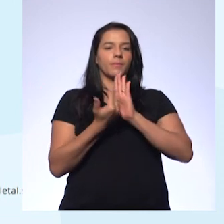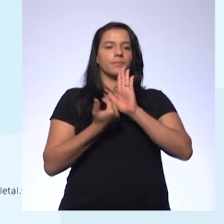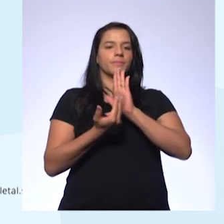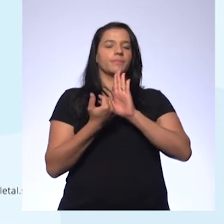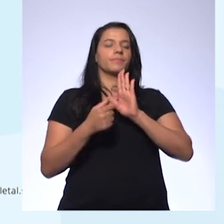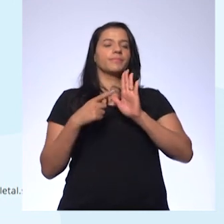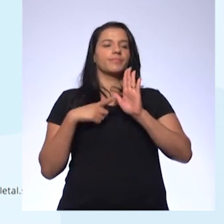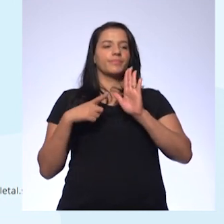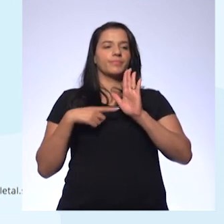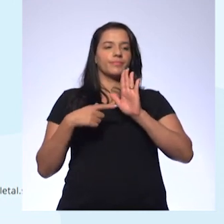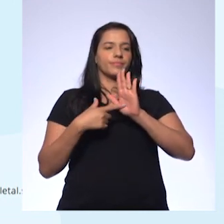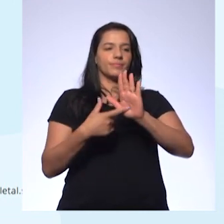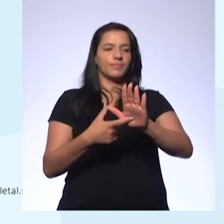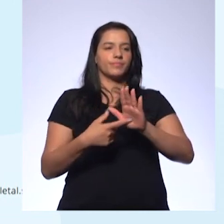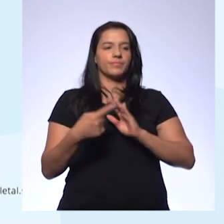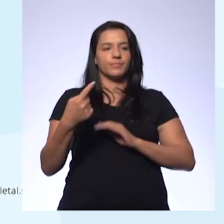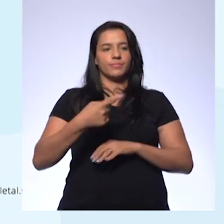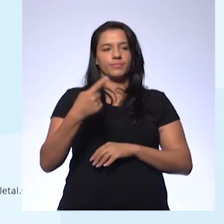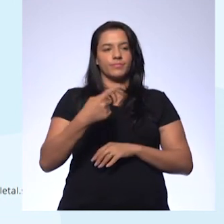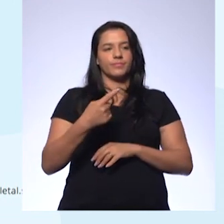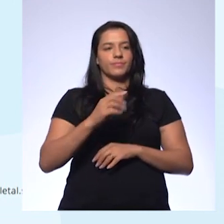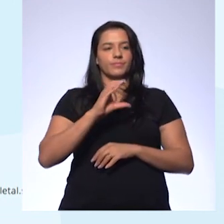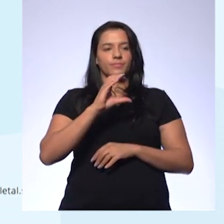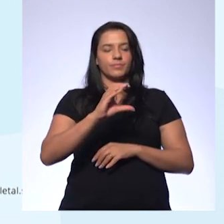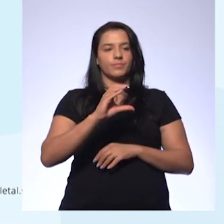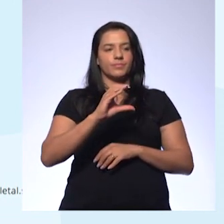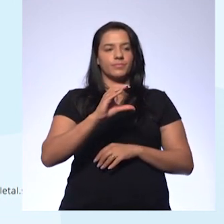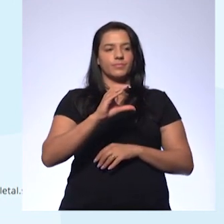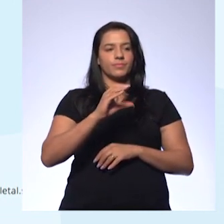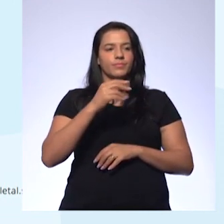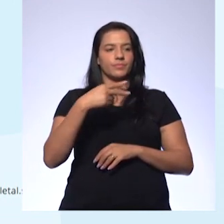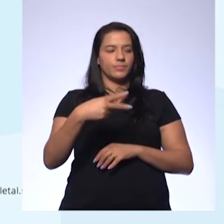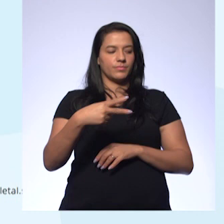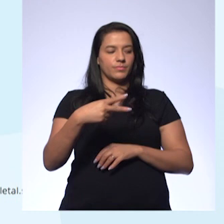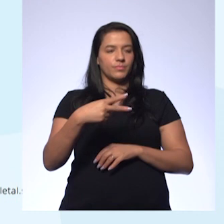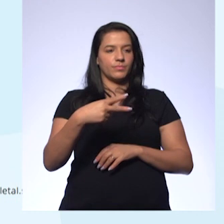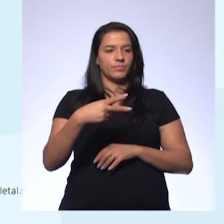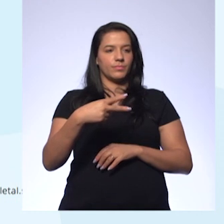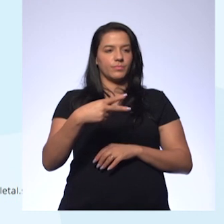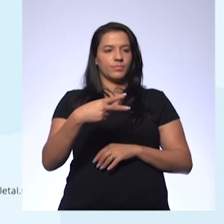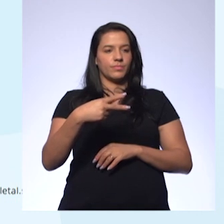desses compostos. Né? O primeiro, tá ali,